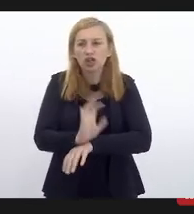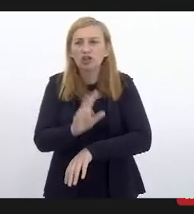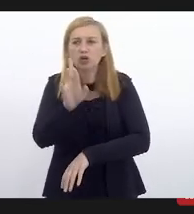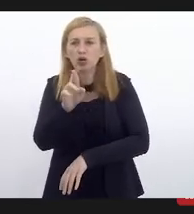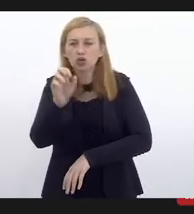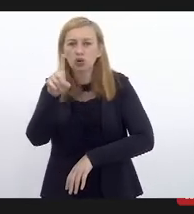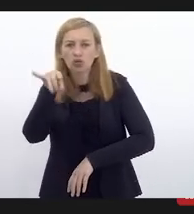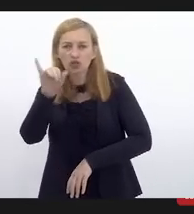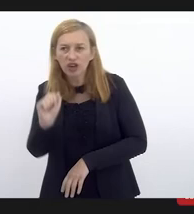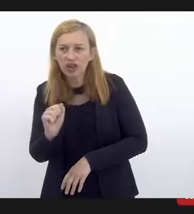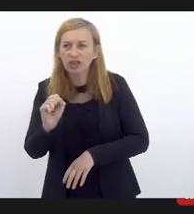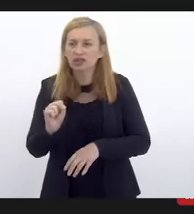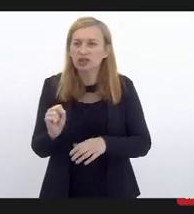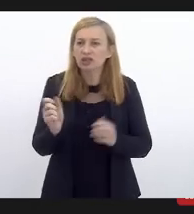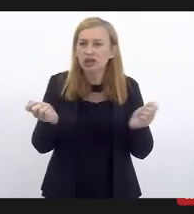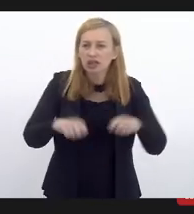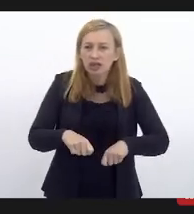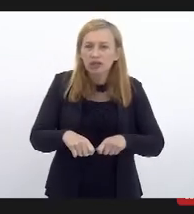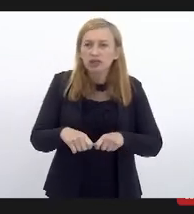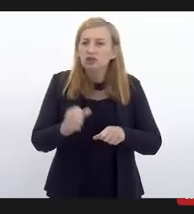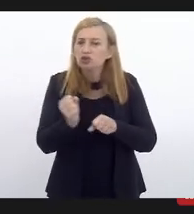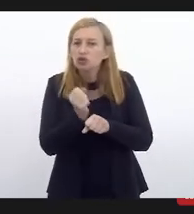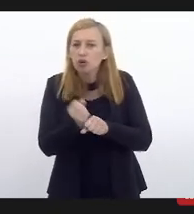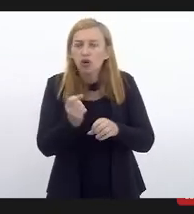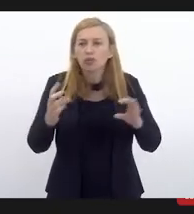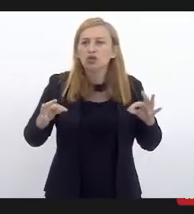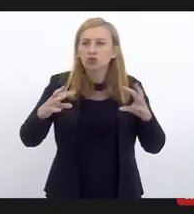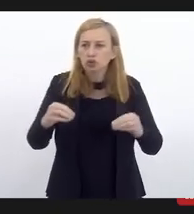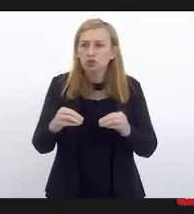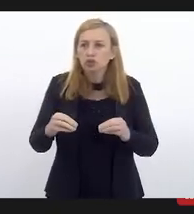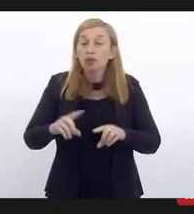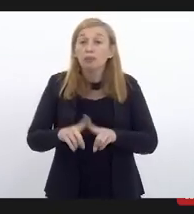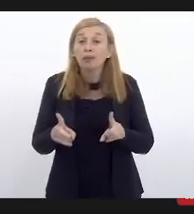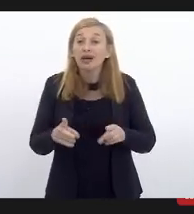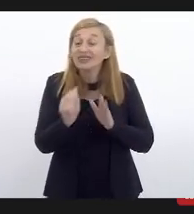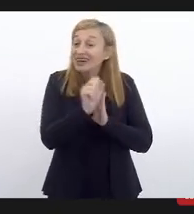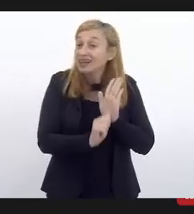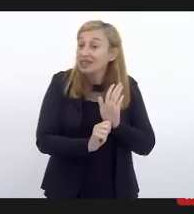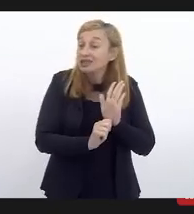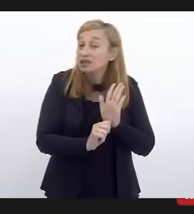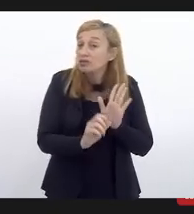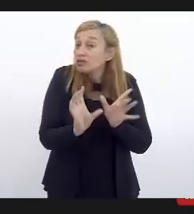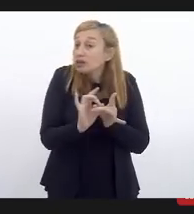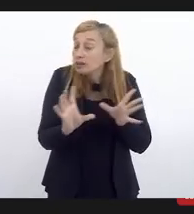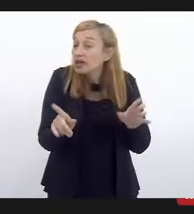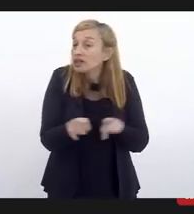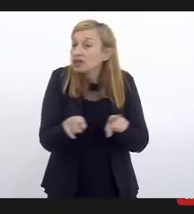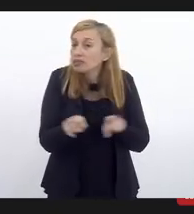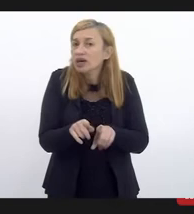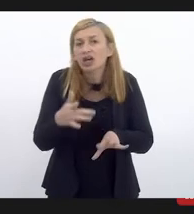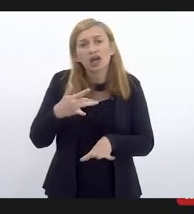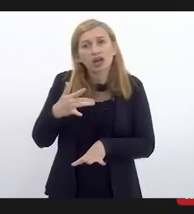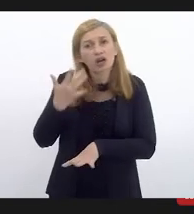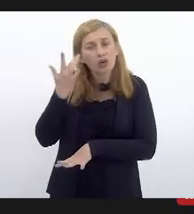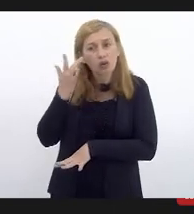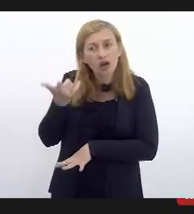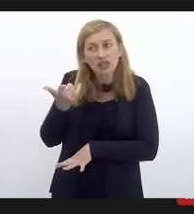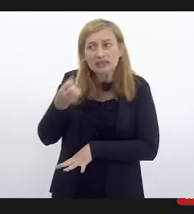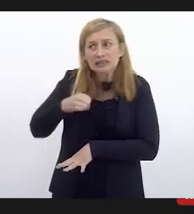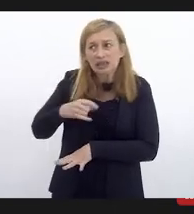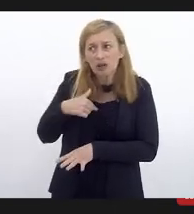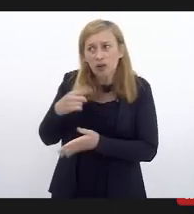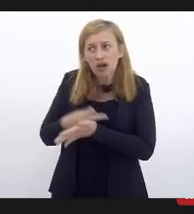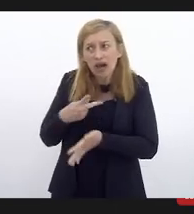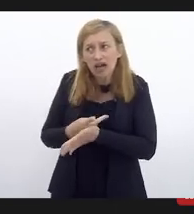enfim, capacitação de mão de obra. Mas a redação, ela permite, inclusive, salvo engano, e até me corrigir se eu estiver